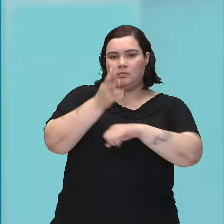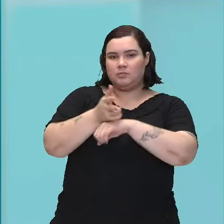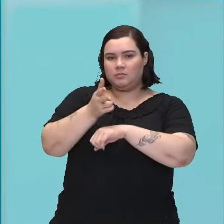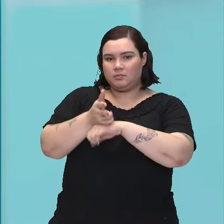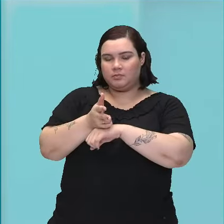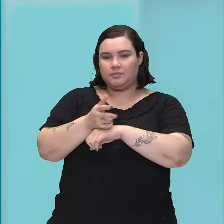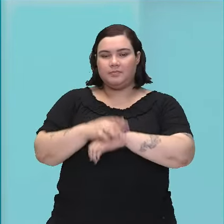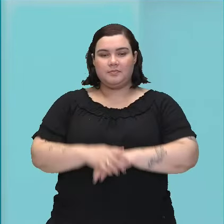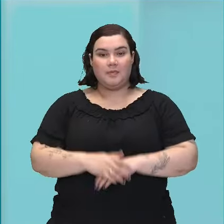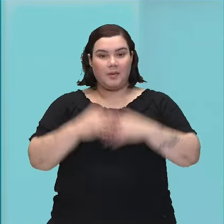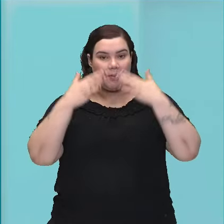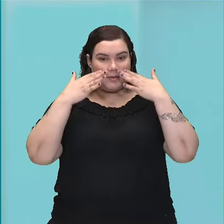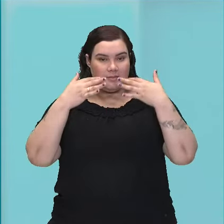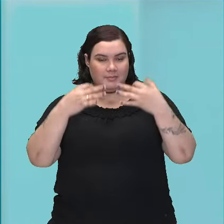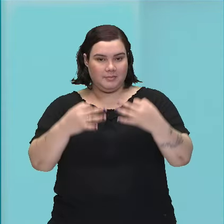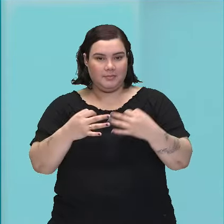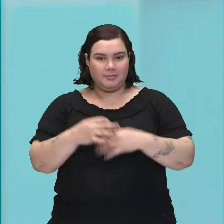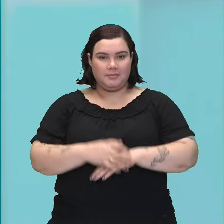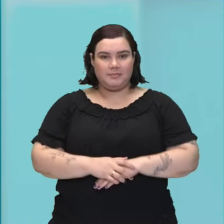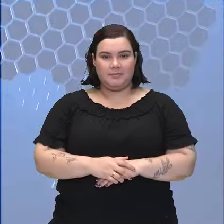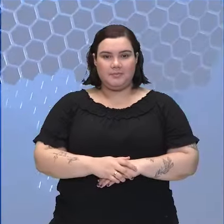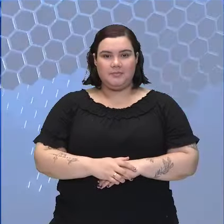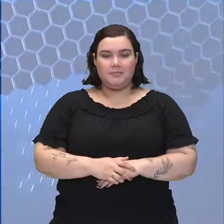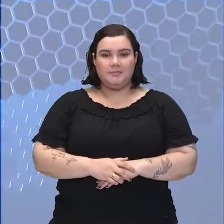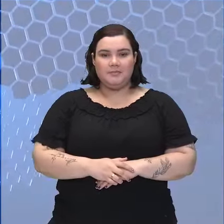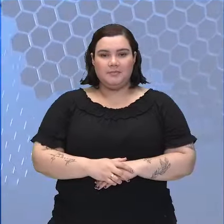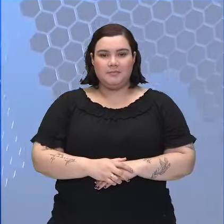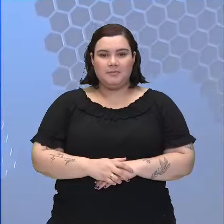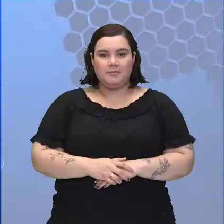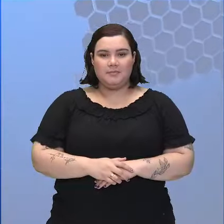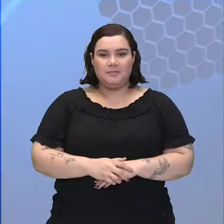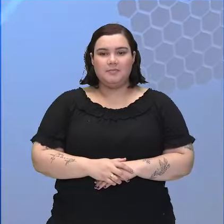lá, prestem atenção aí ao vídeo.